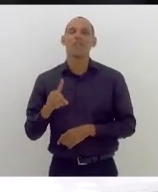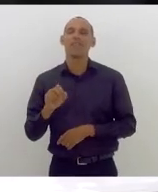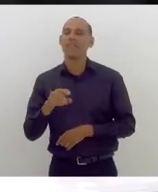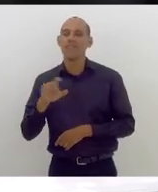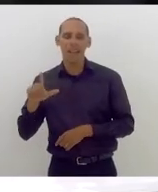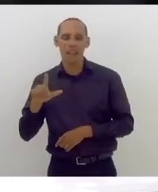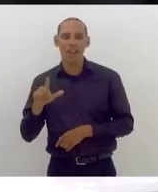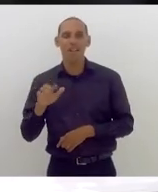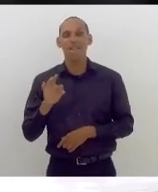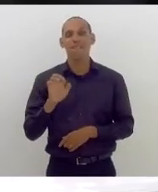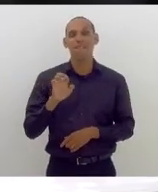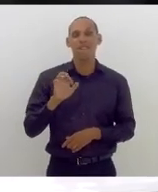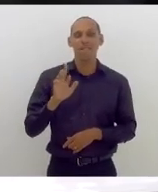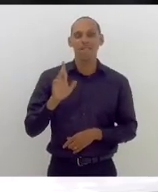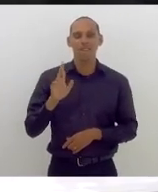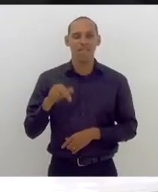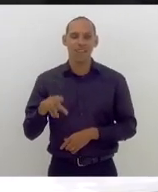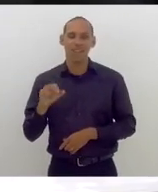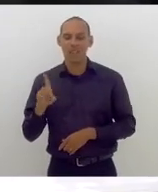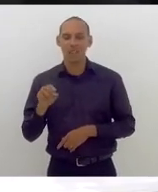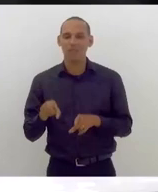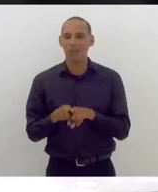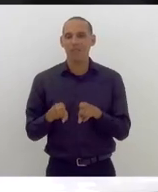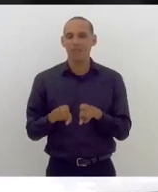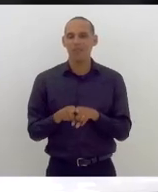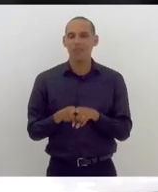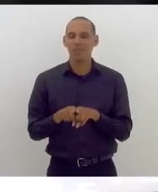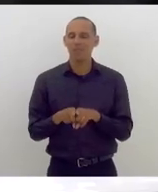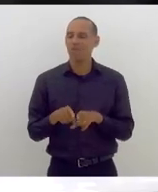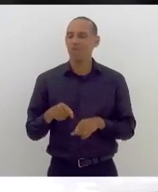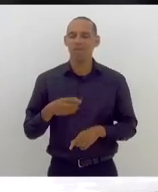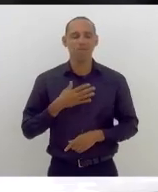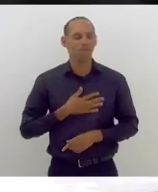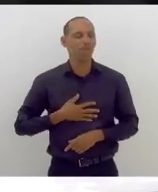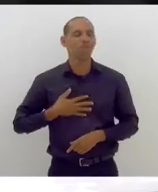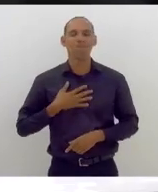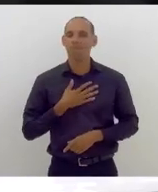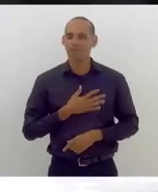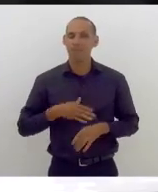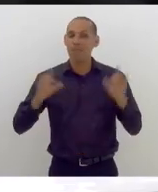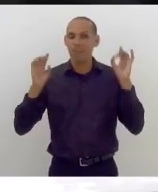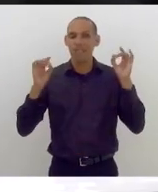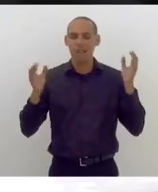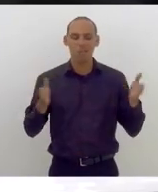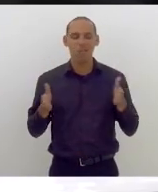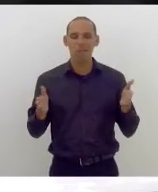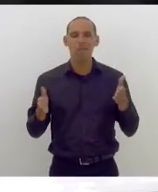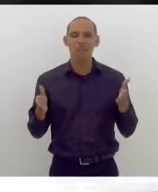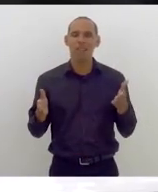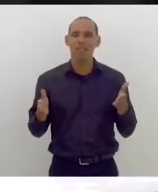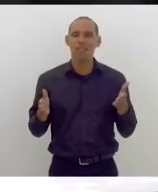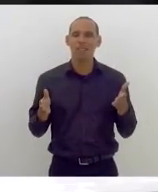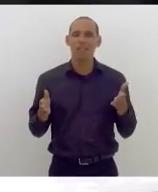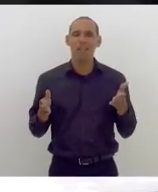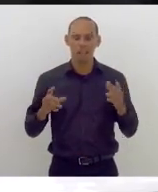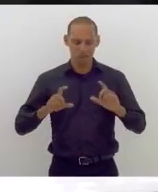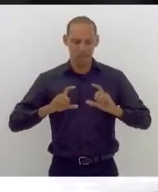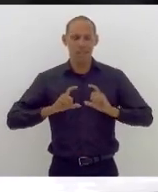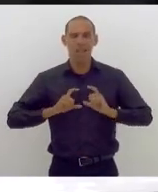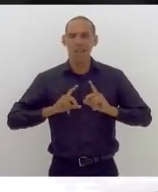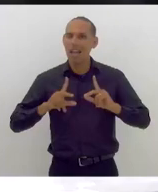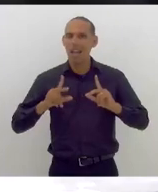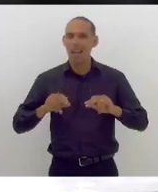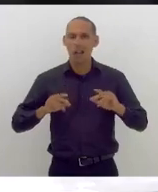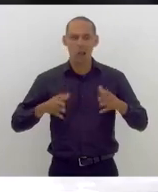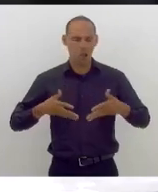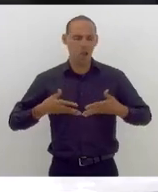Primeiro, falar que é uma honra estar aqui presente nesse momento tão especial, falar que essa medalha representa a maior honraria do Estado, e eu acho que